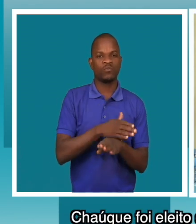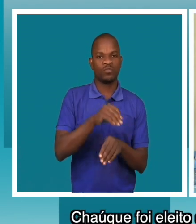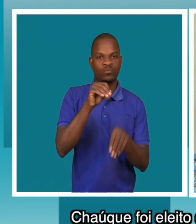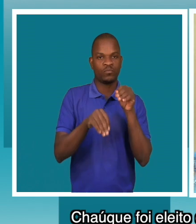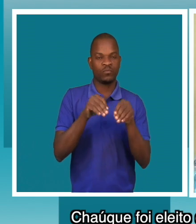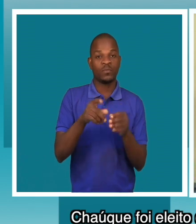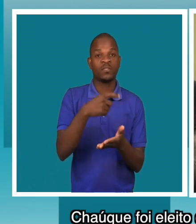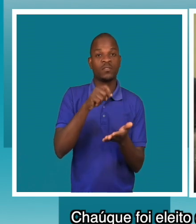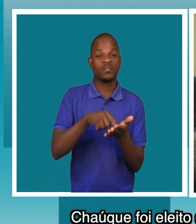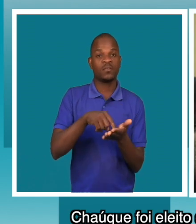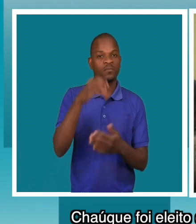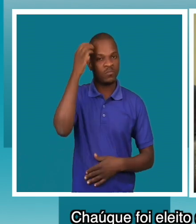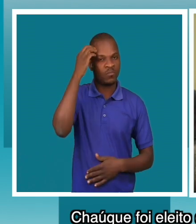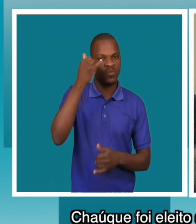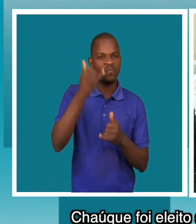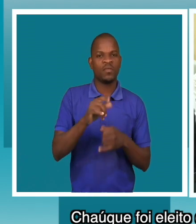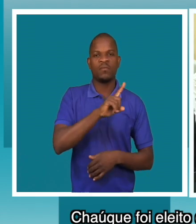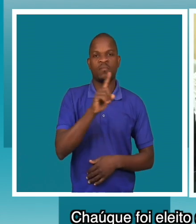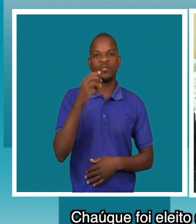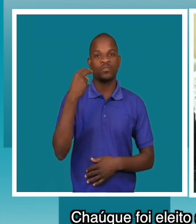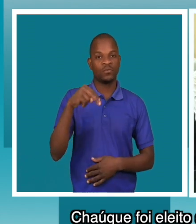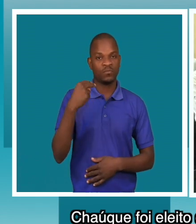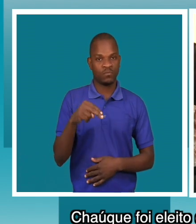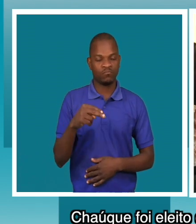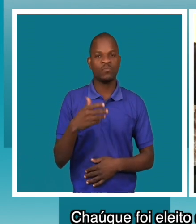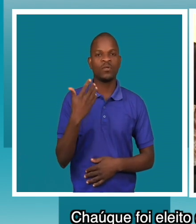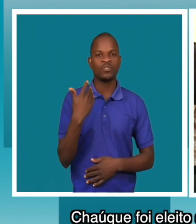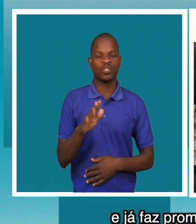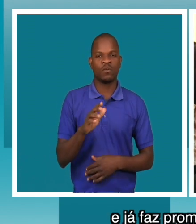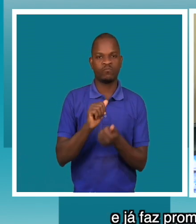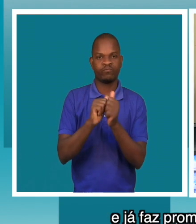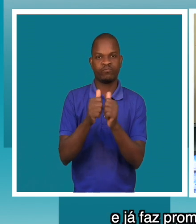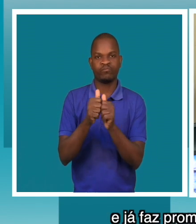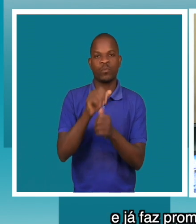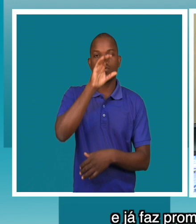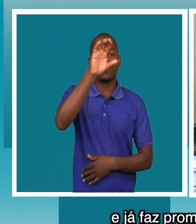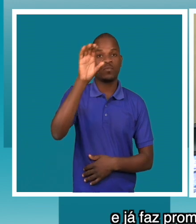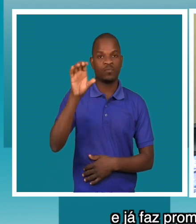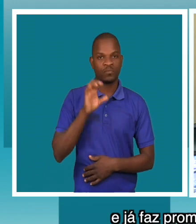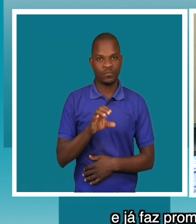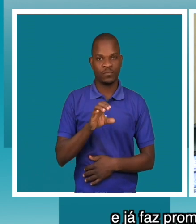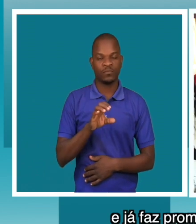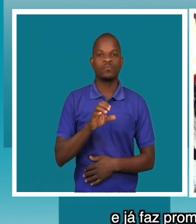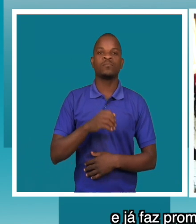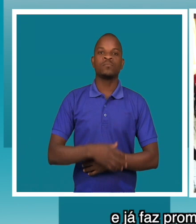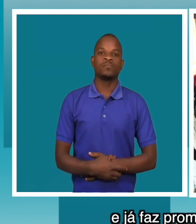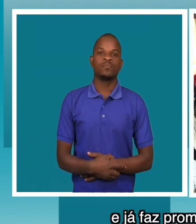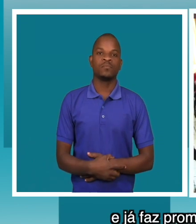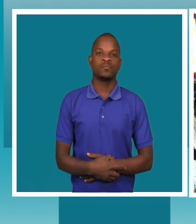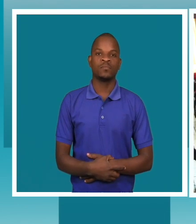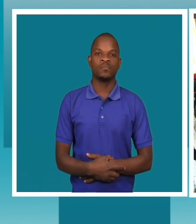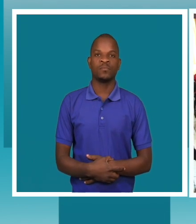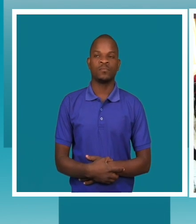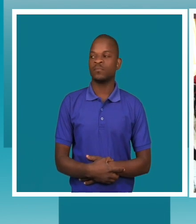realizada na cidade de Maputo em finais de novembro último e já faz promessas às delegações